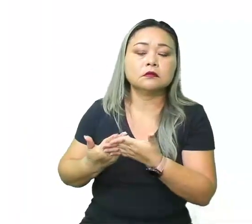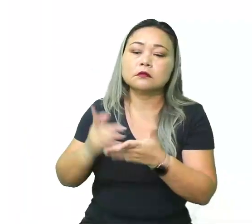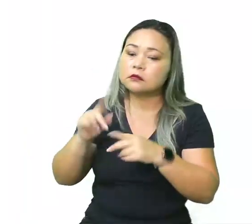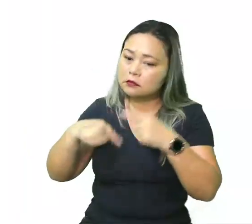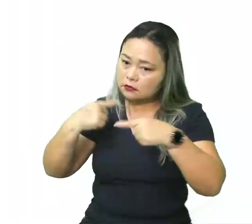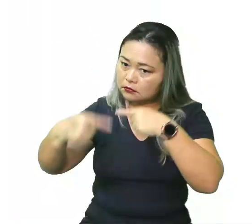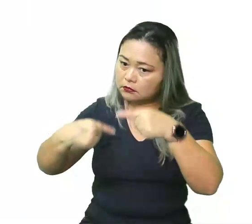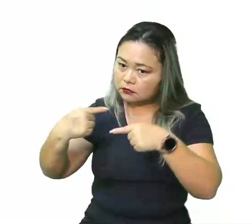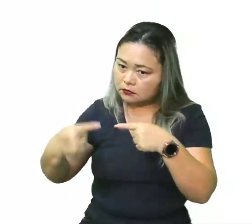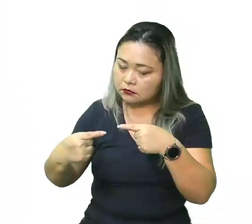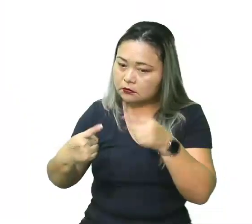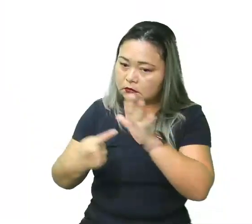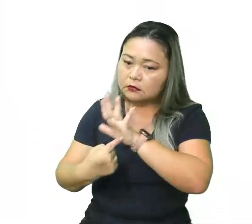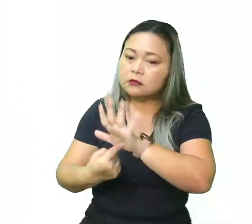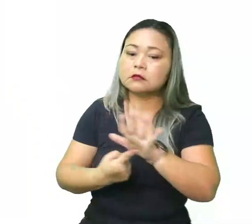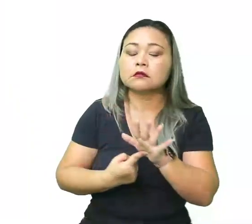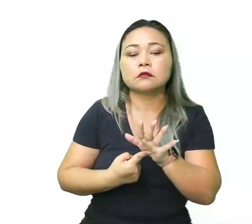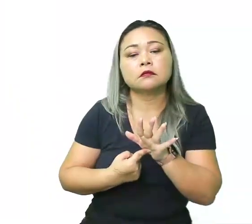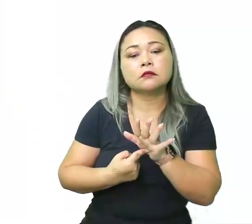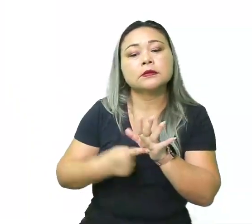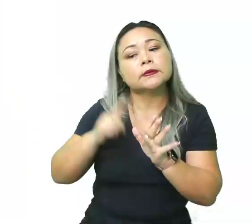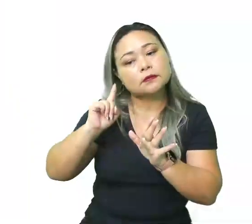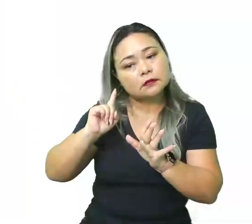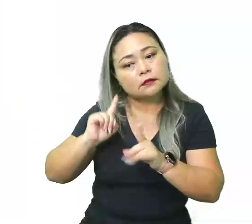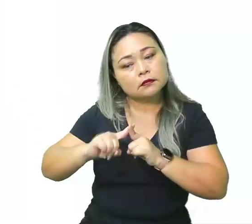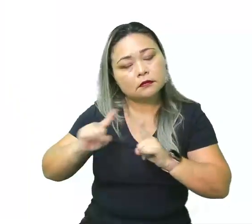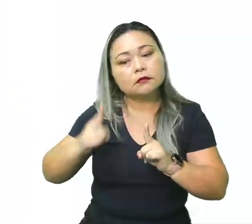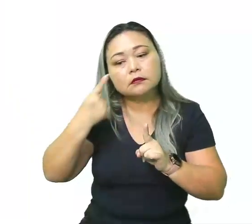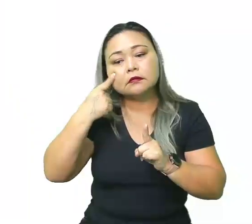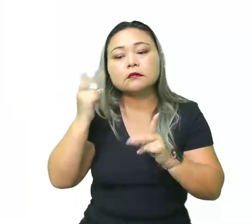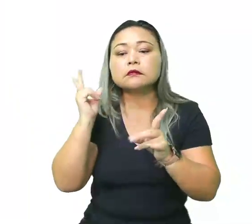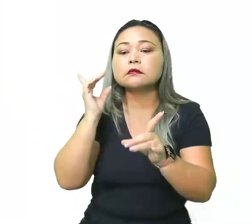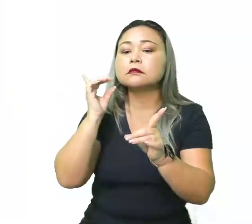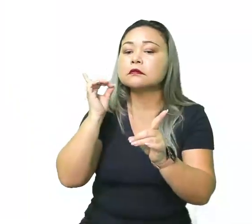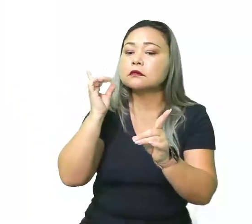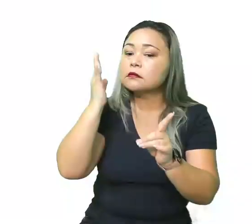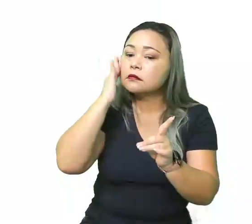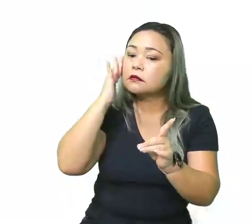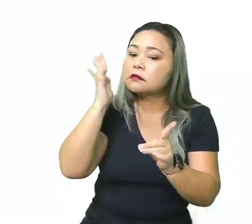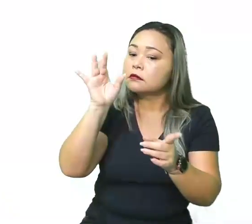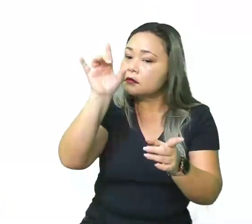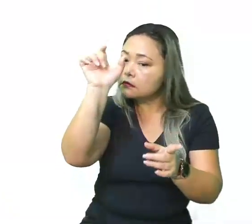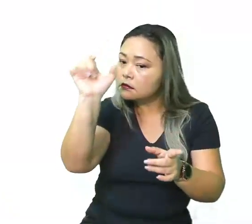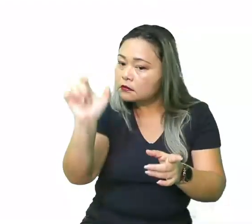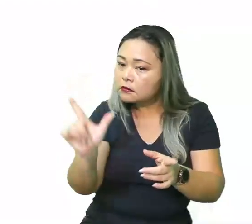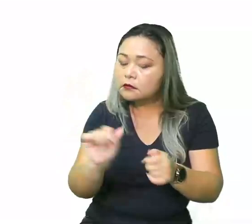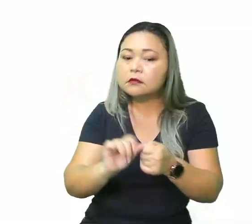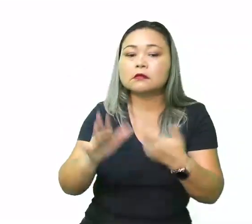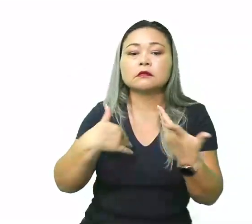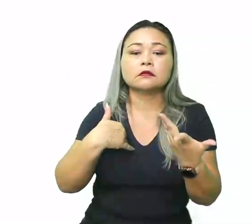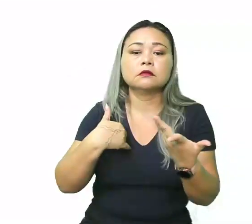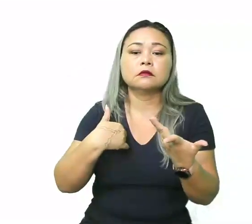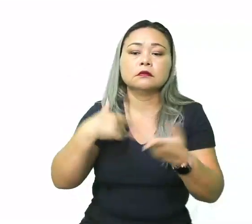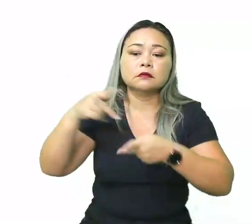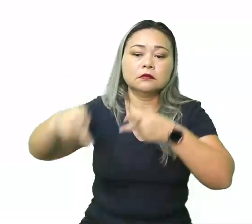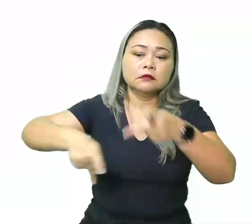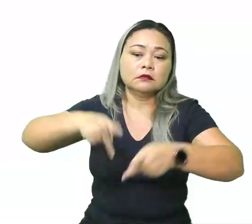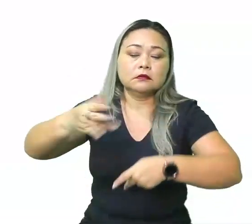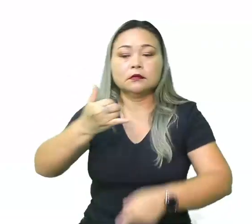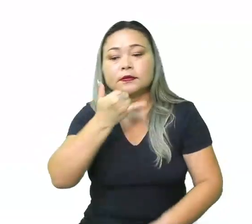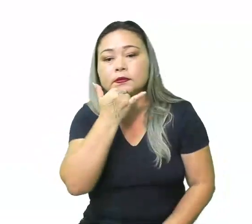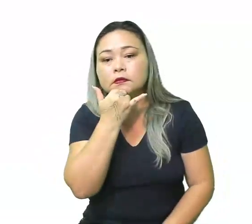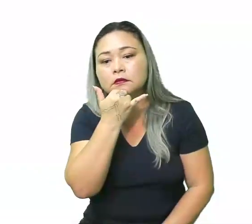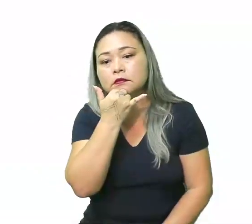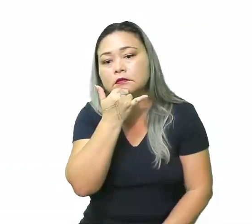na sequência que a gente colocou, mas é para você identificar todos eles. Então, você tem organismos, ou populações,